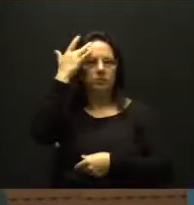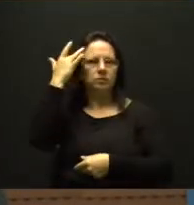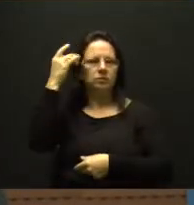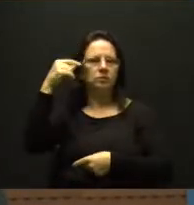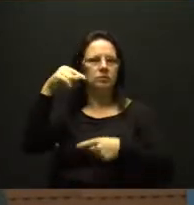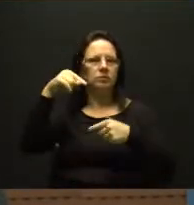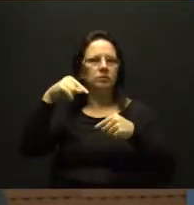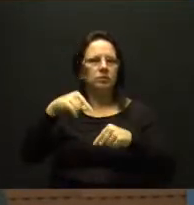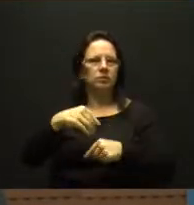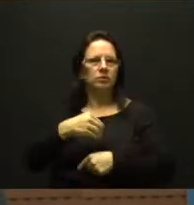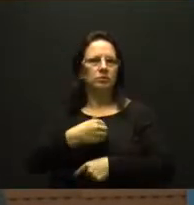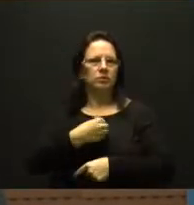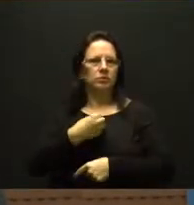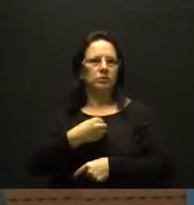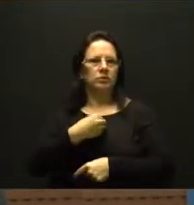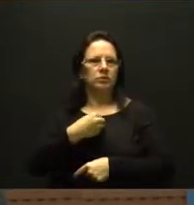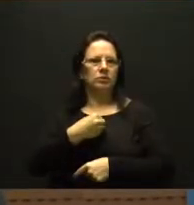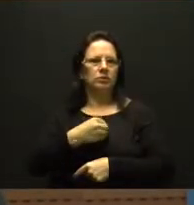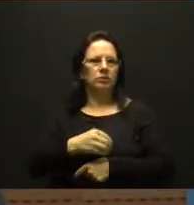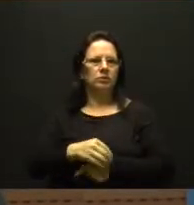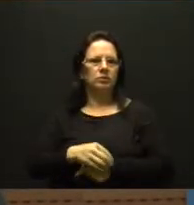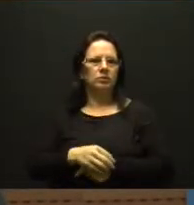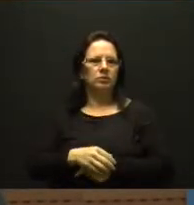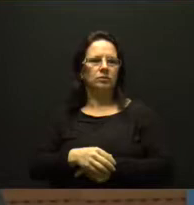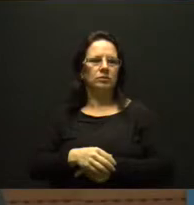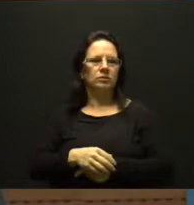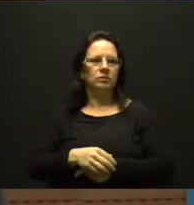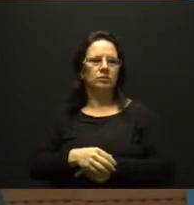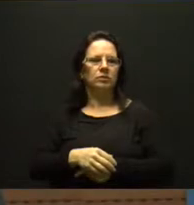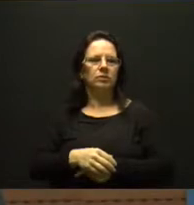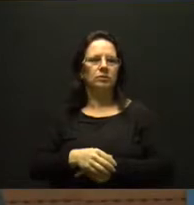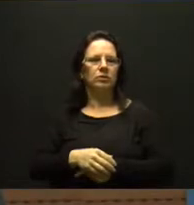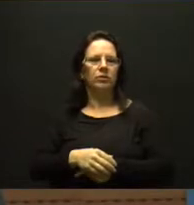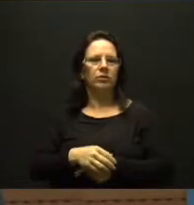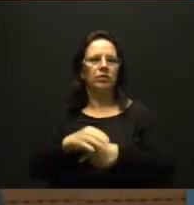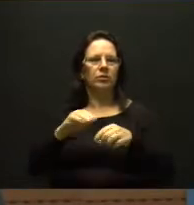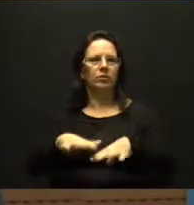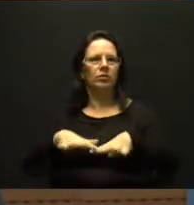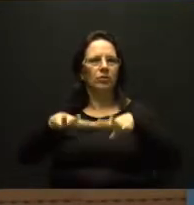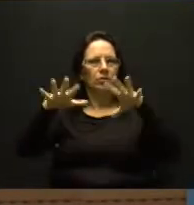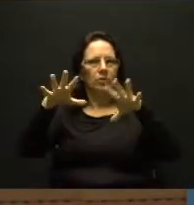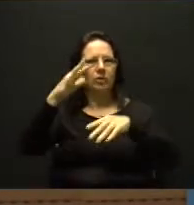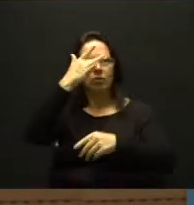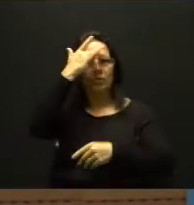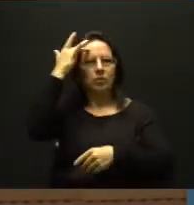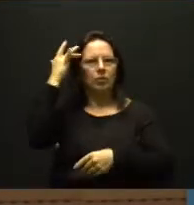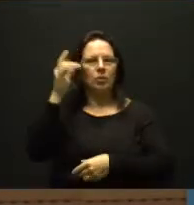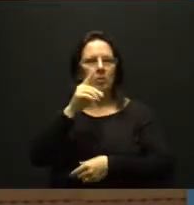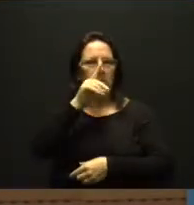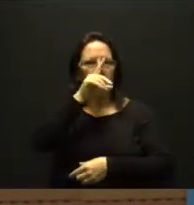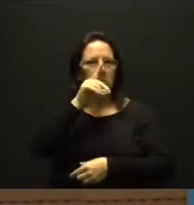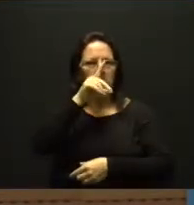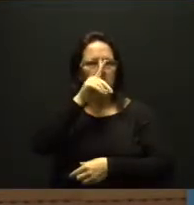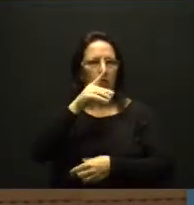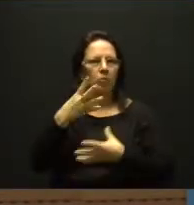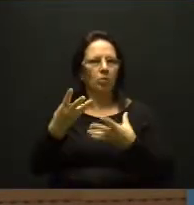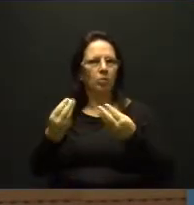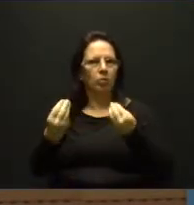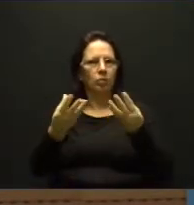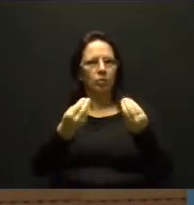no último acidente na outra carga os pilões do alagamento da vida dos pescadores de inúmeras